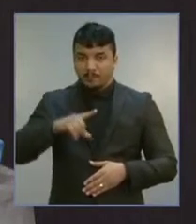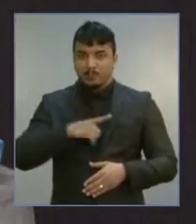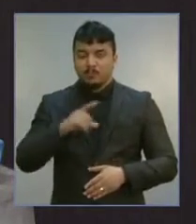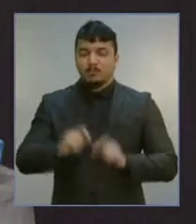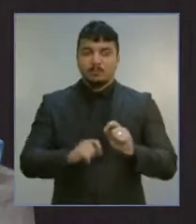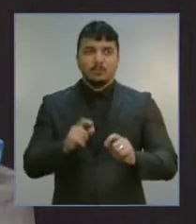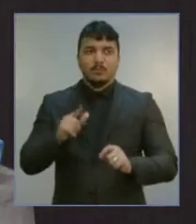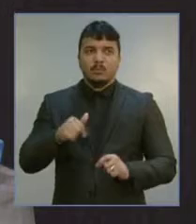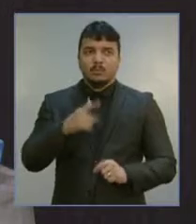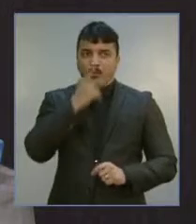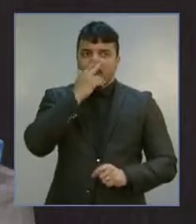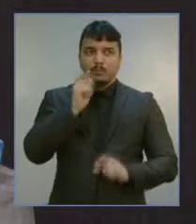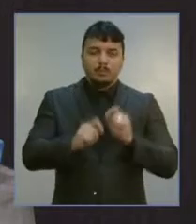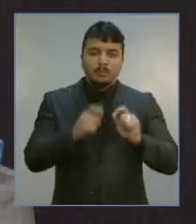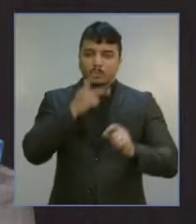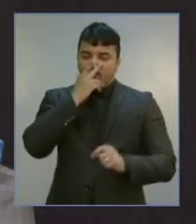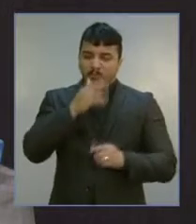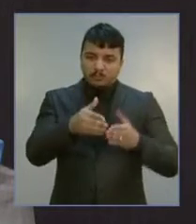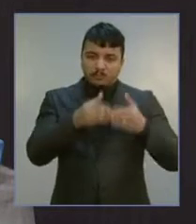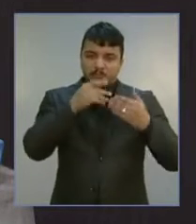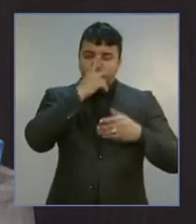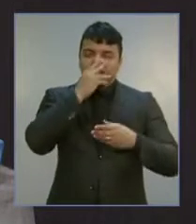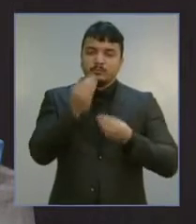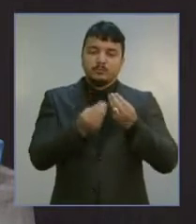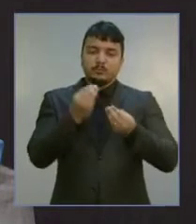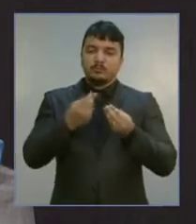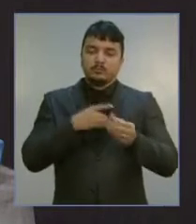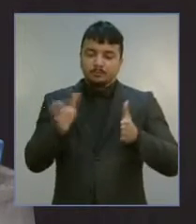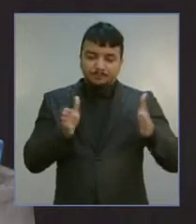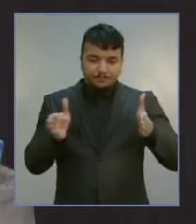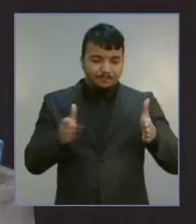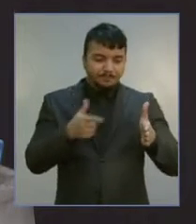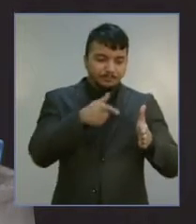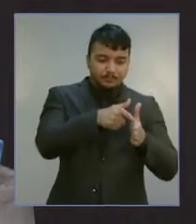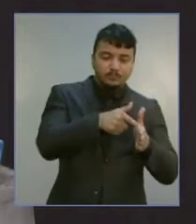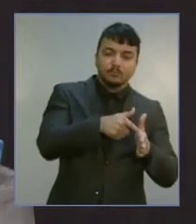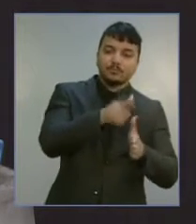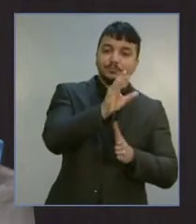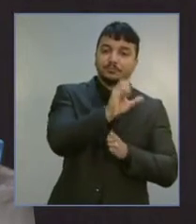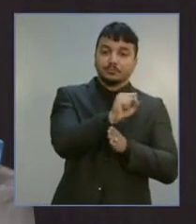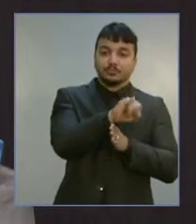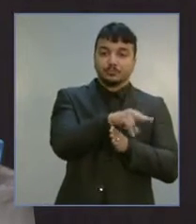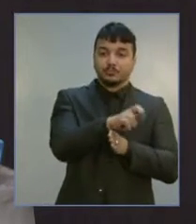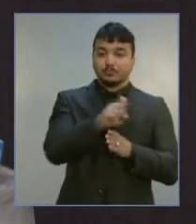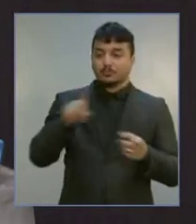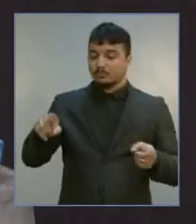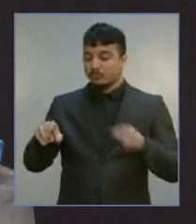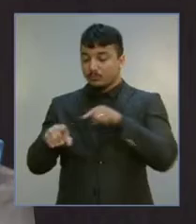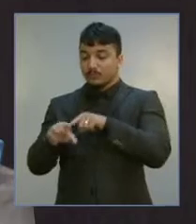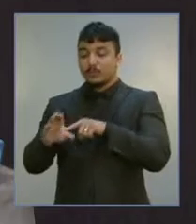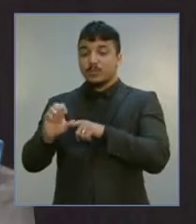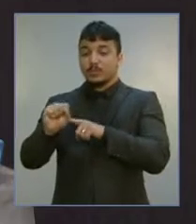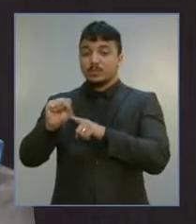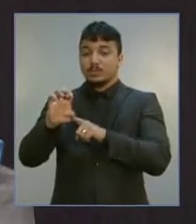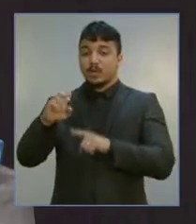esta esta querela entre o sine de t ea seplag